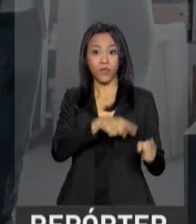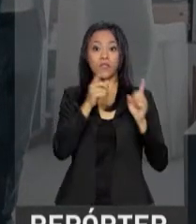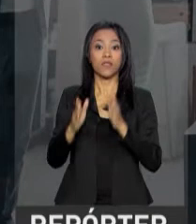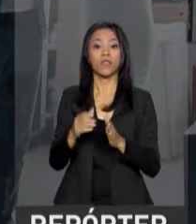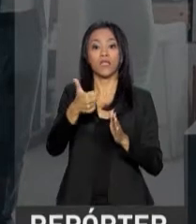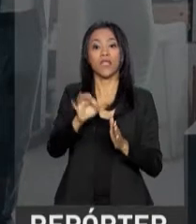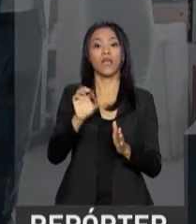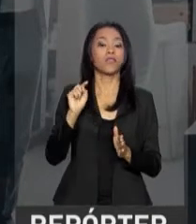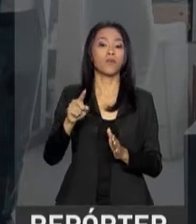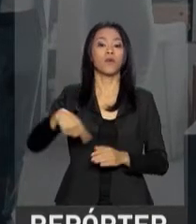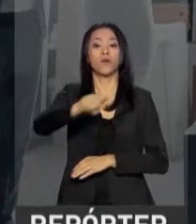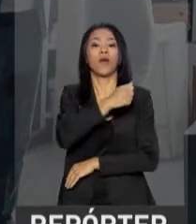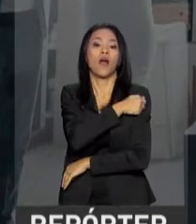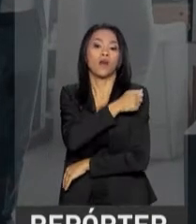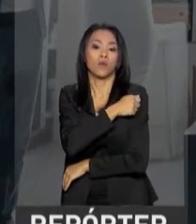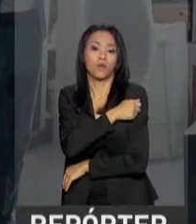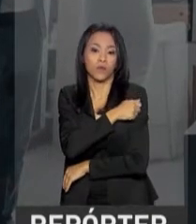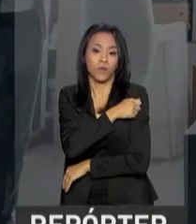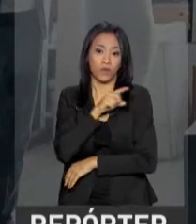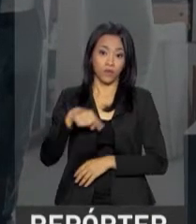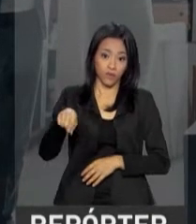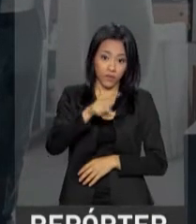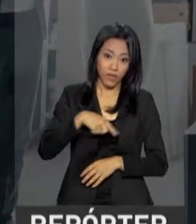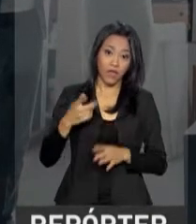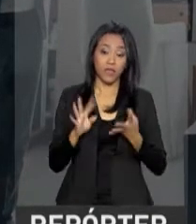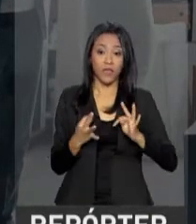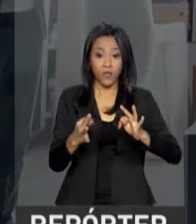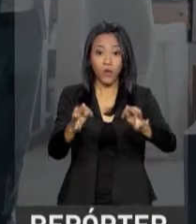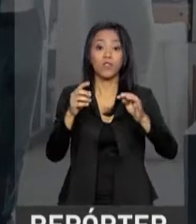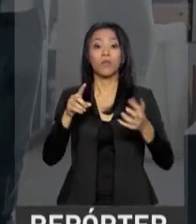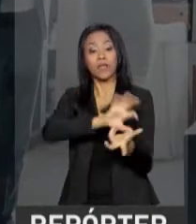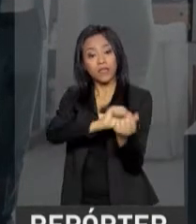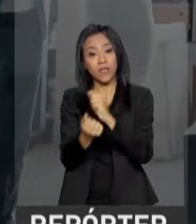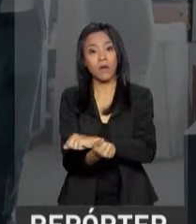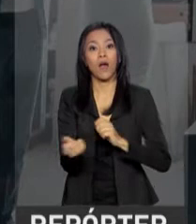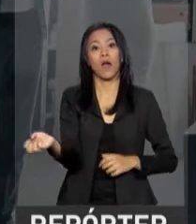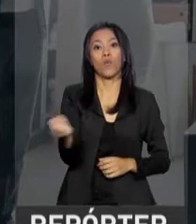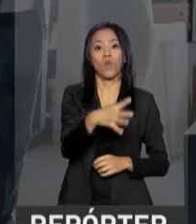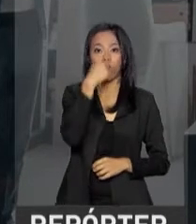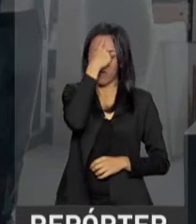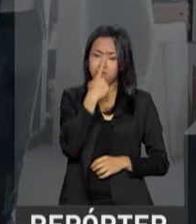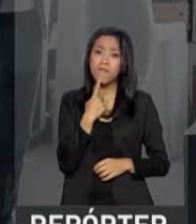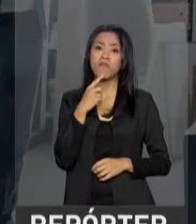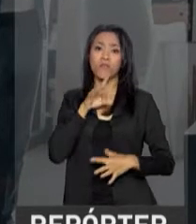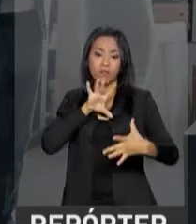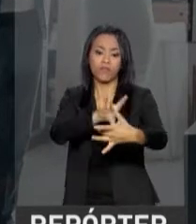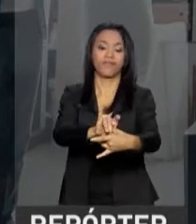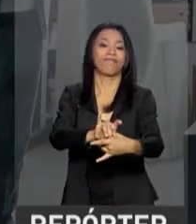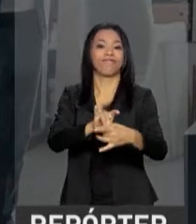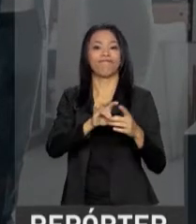alunos da rede federal de educação profissional e tecnológica para se adequar ao novo perfil do mercado de trabalho